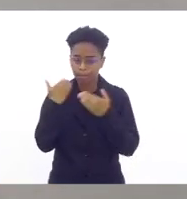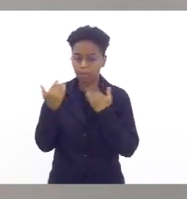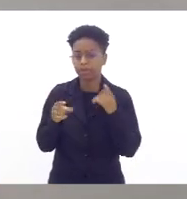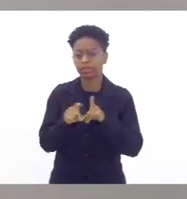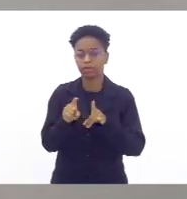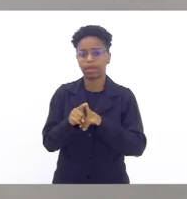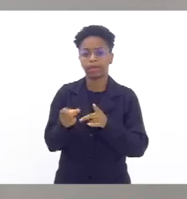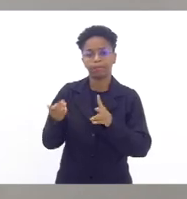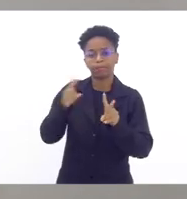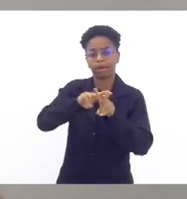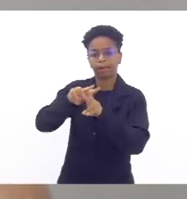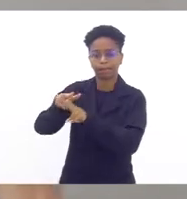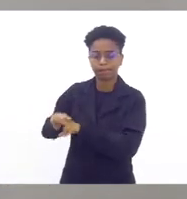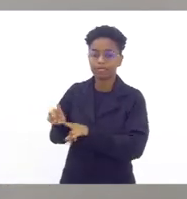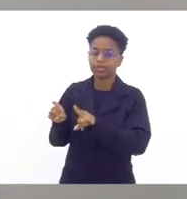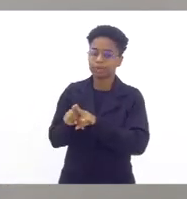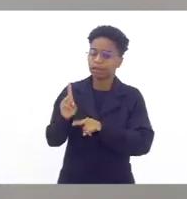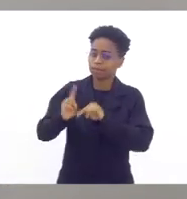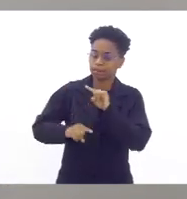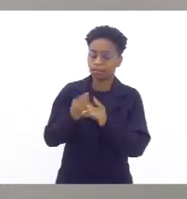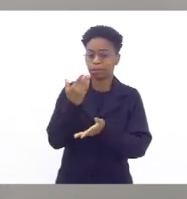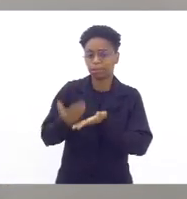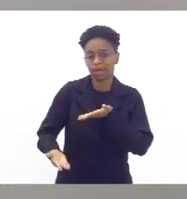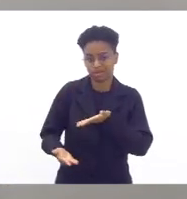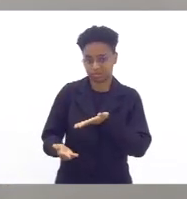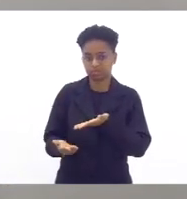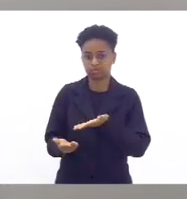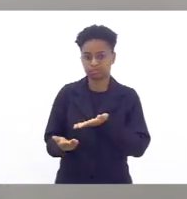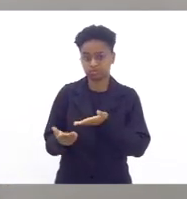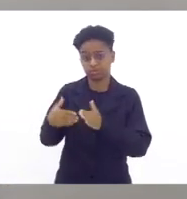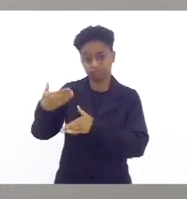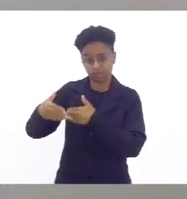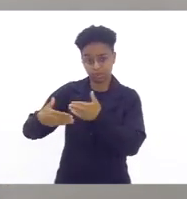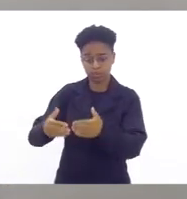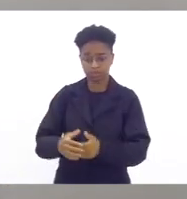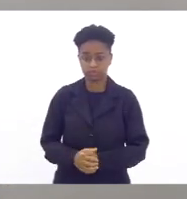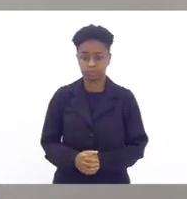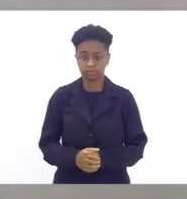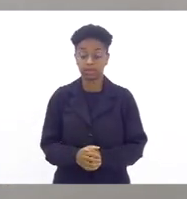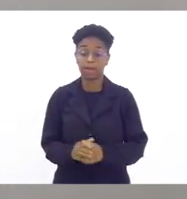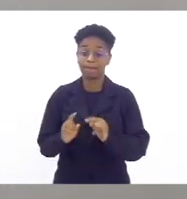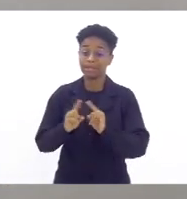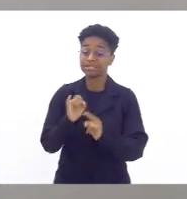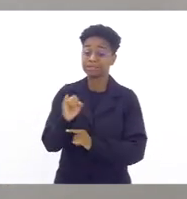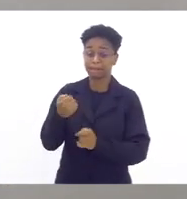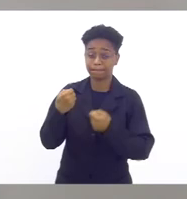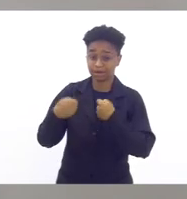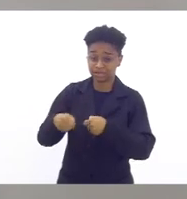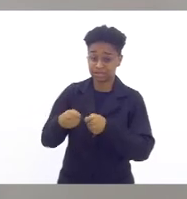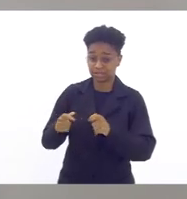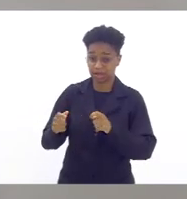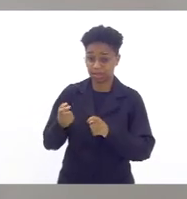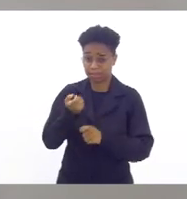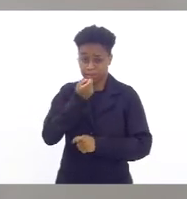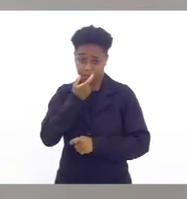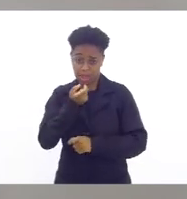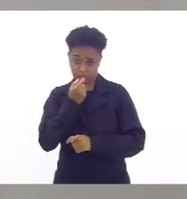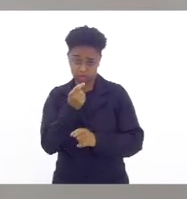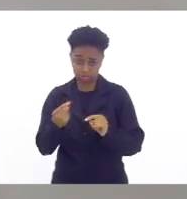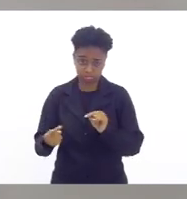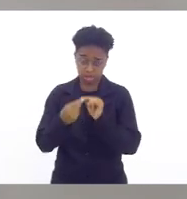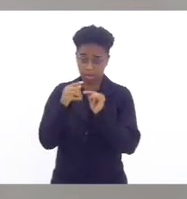tem seus bens perdidos em todo esse processo quando elas precisam do acesso à medicação elas não têm